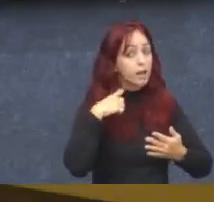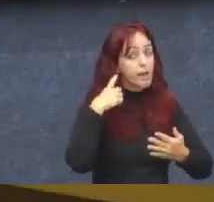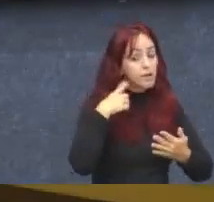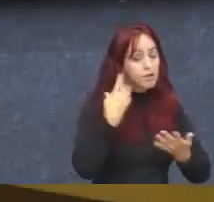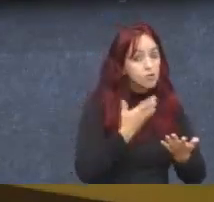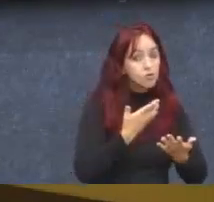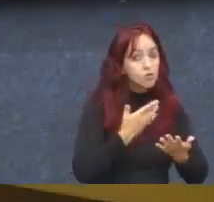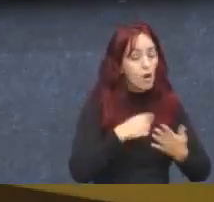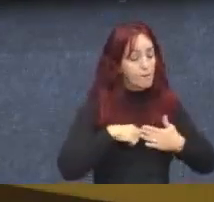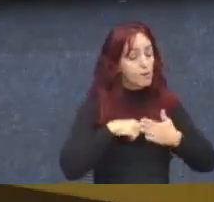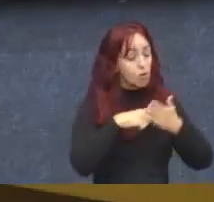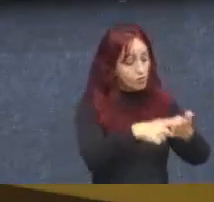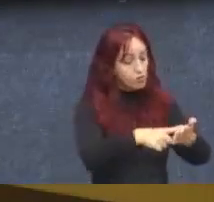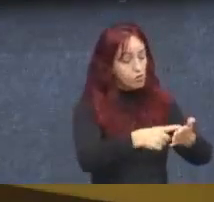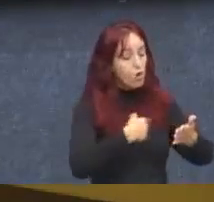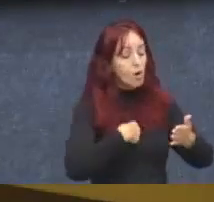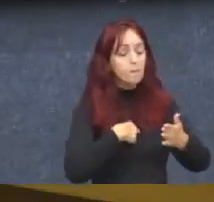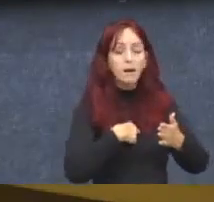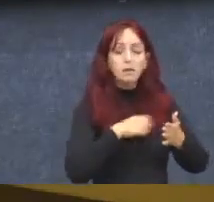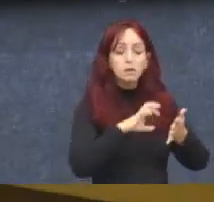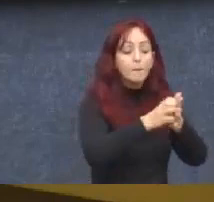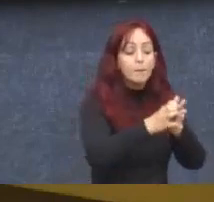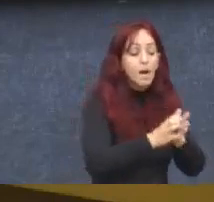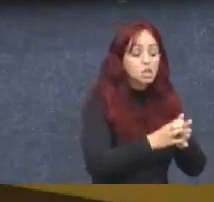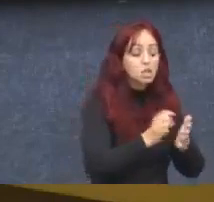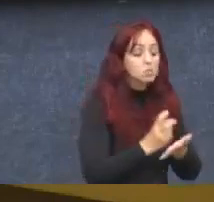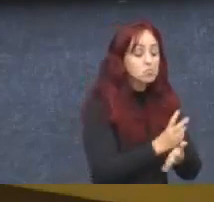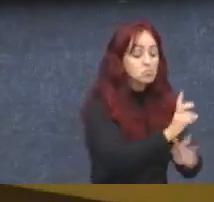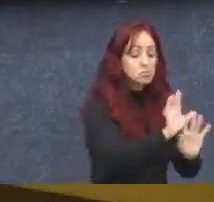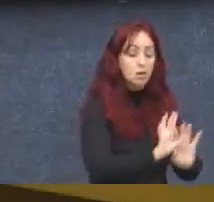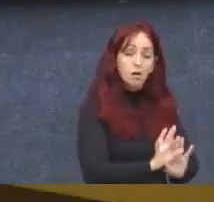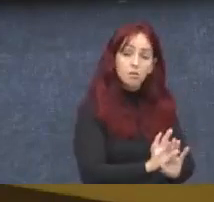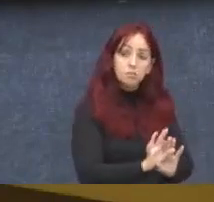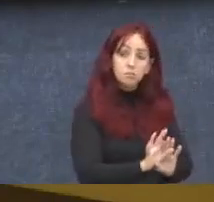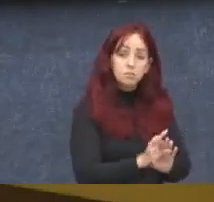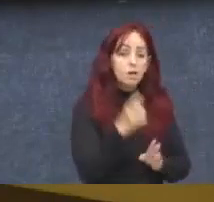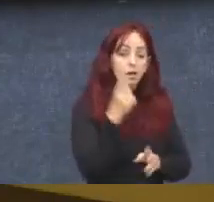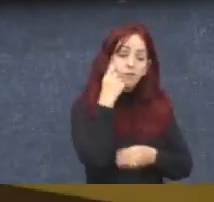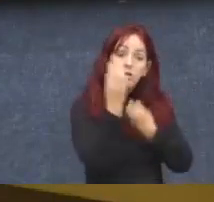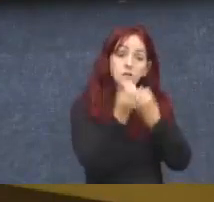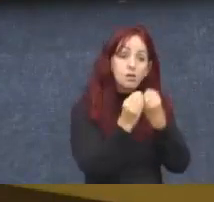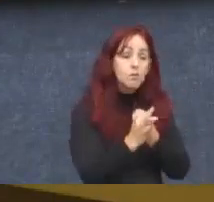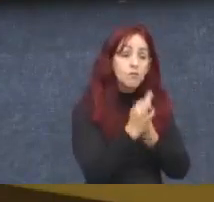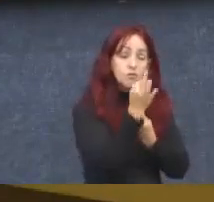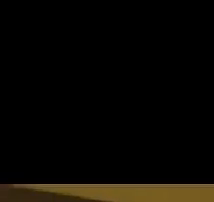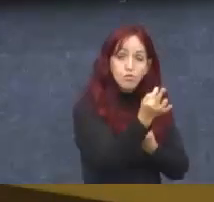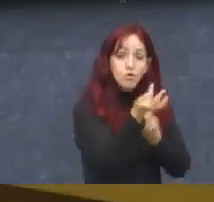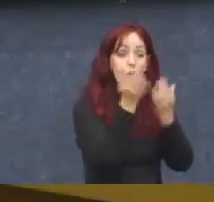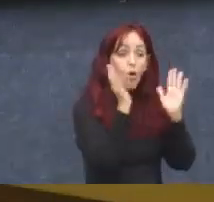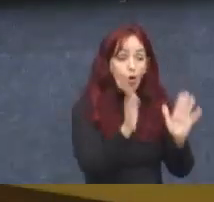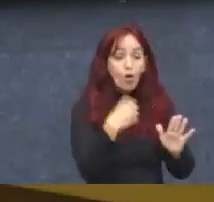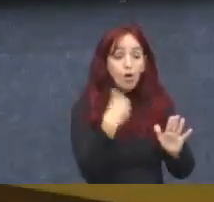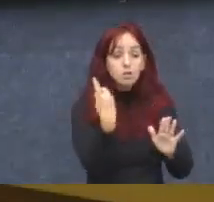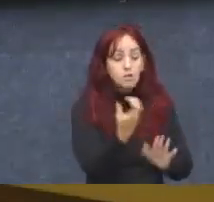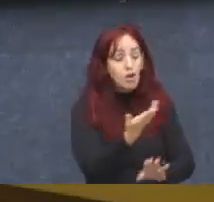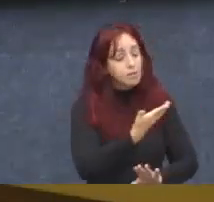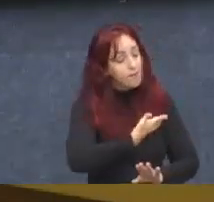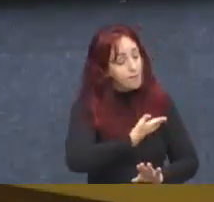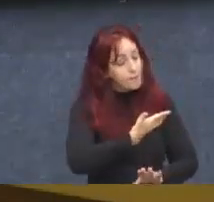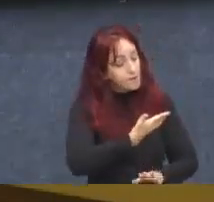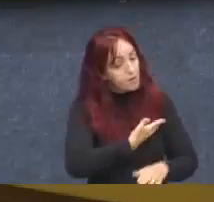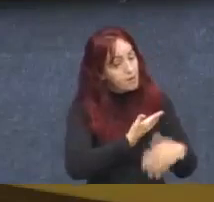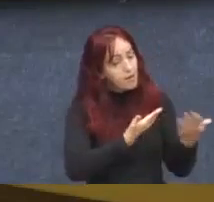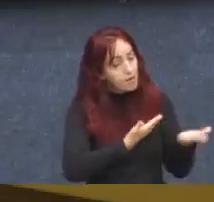eu nem fiquei no partido dele. E veja como é o futuro, né? Hoje nós nos tornamos colegas